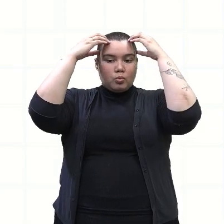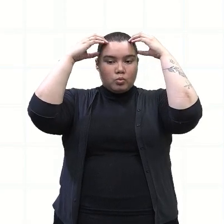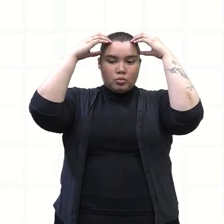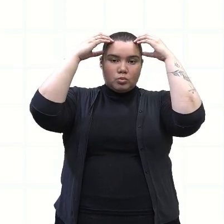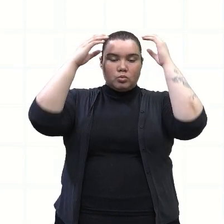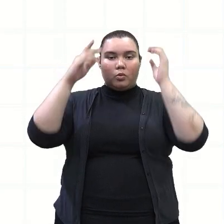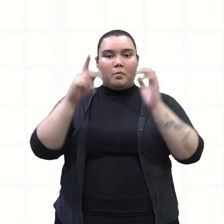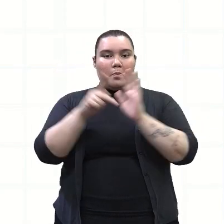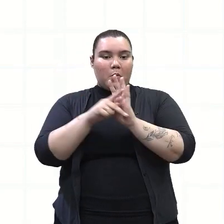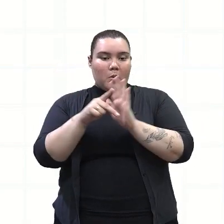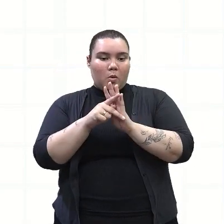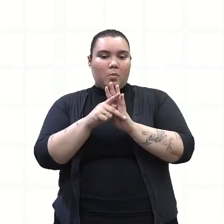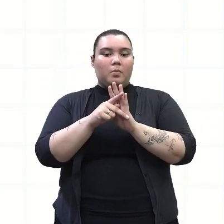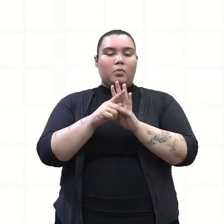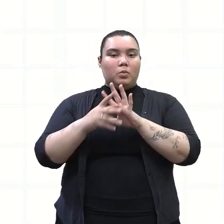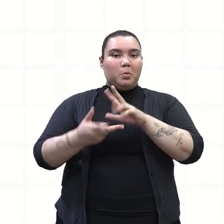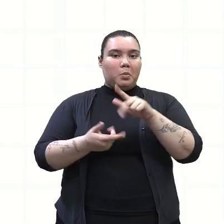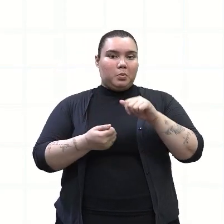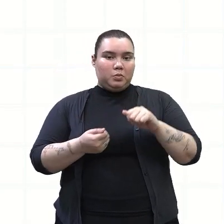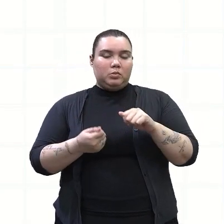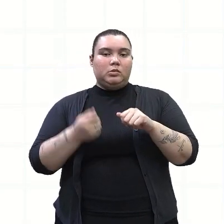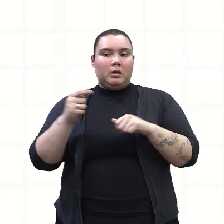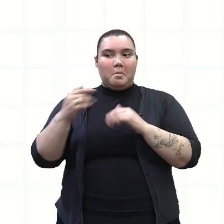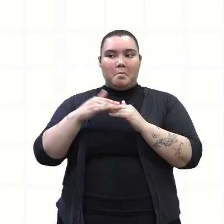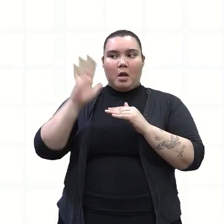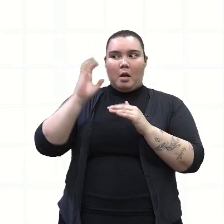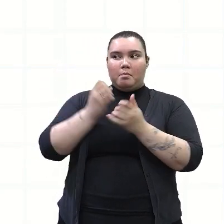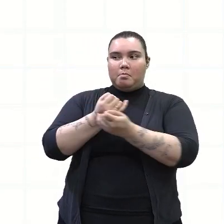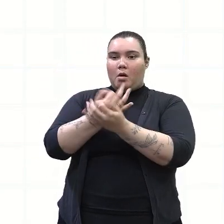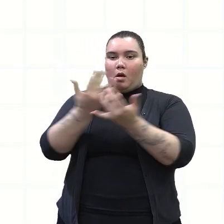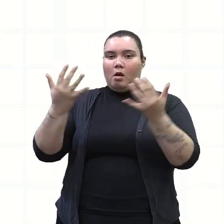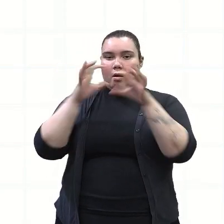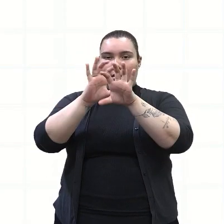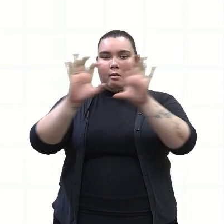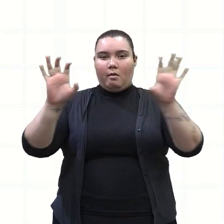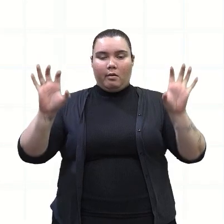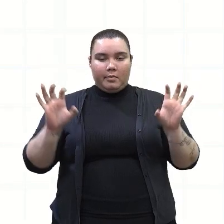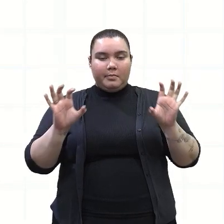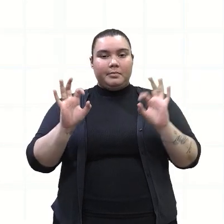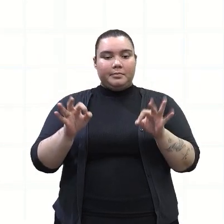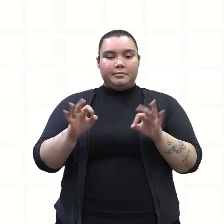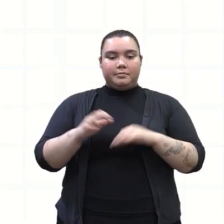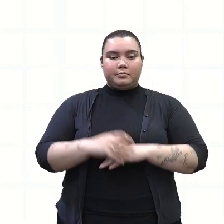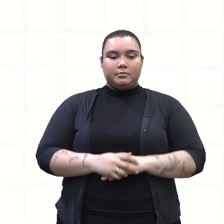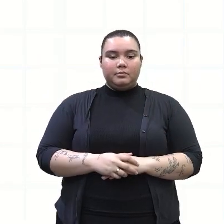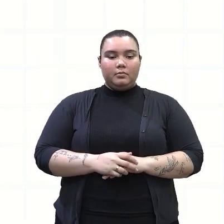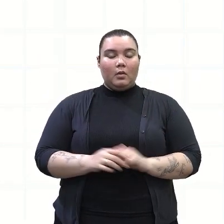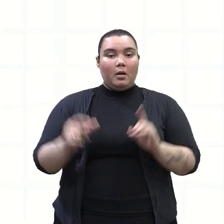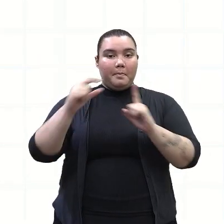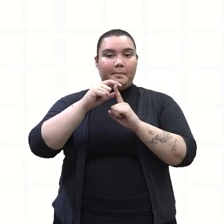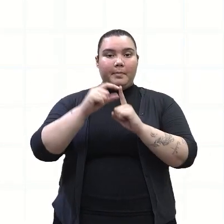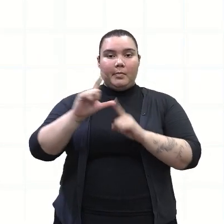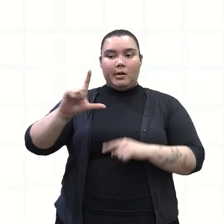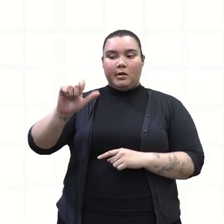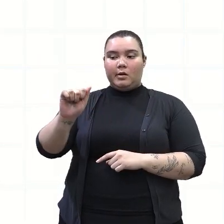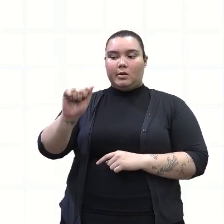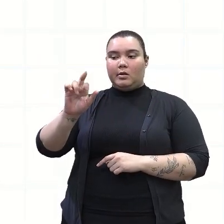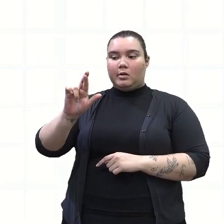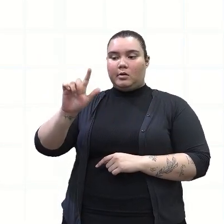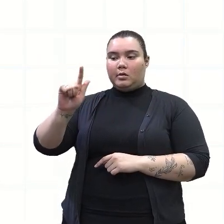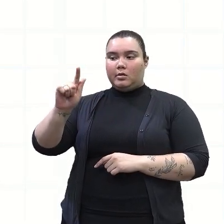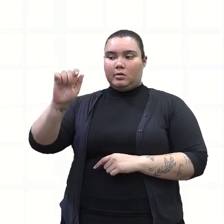do mundo, in the world. Então, aqui, observe aqui comigo a palavra large, ok?